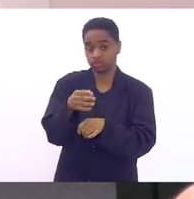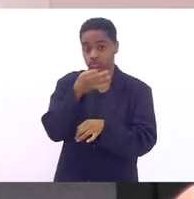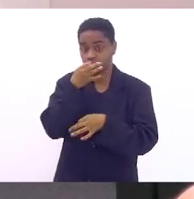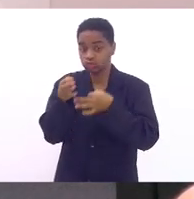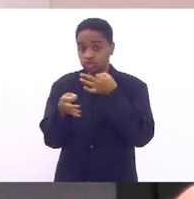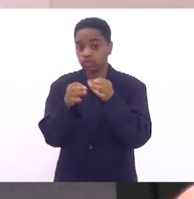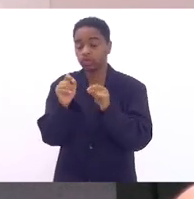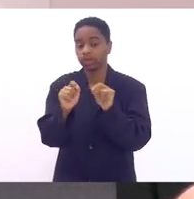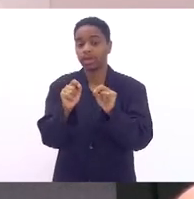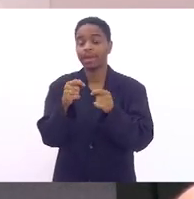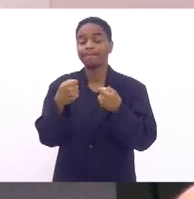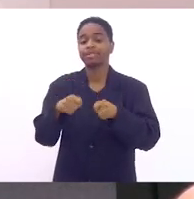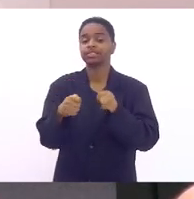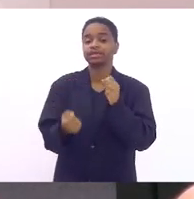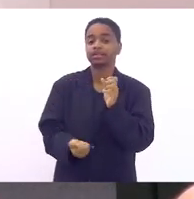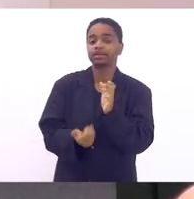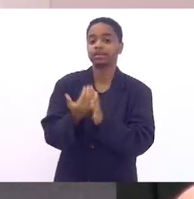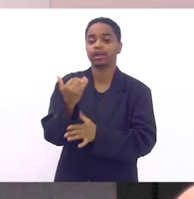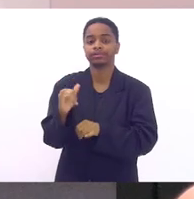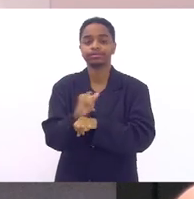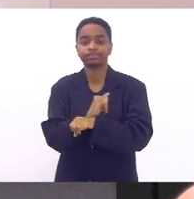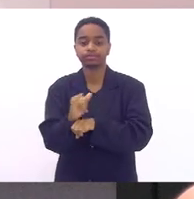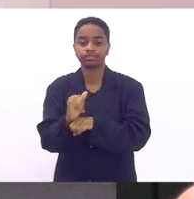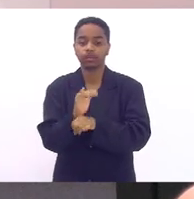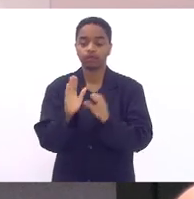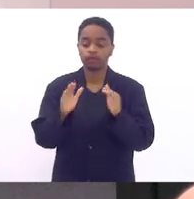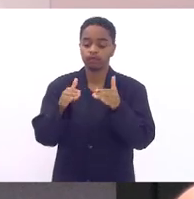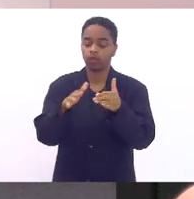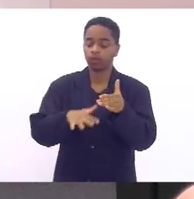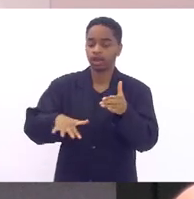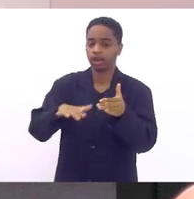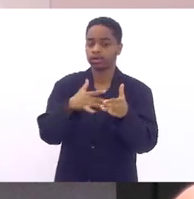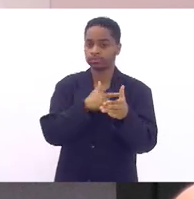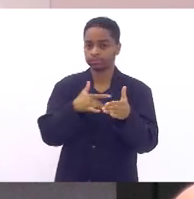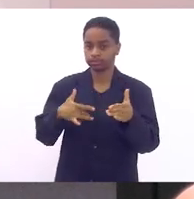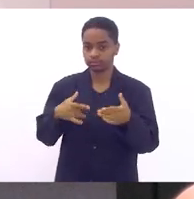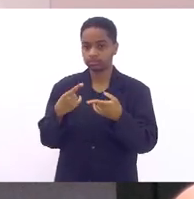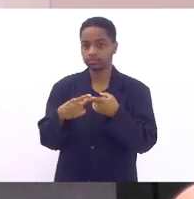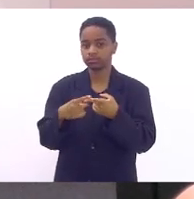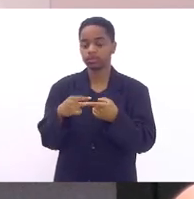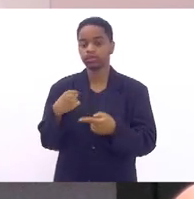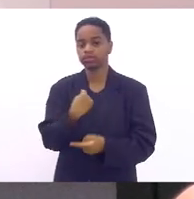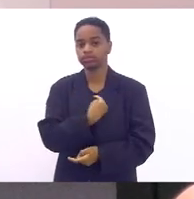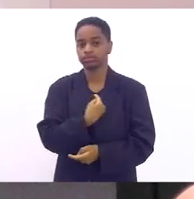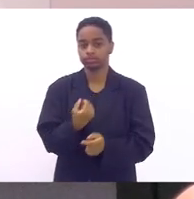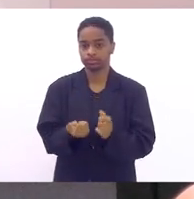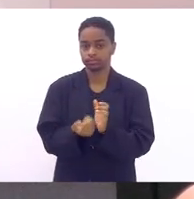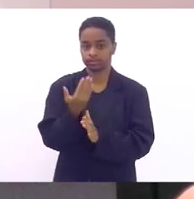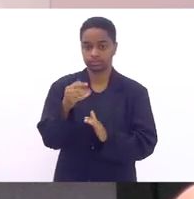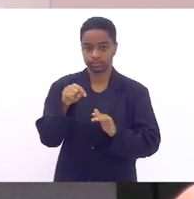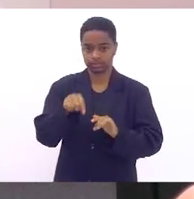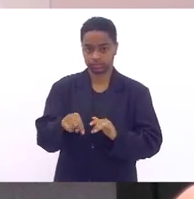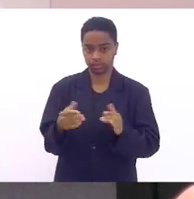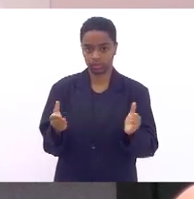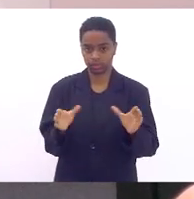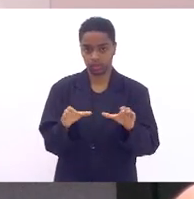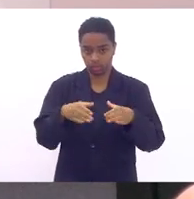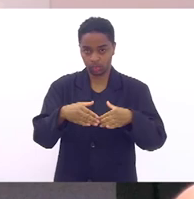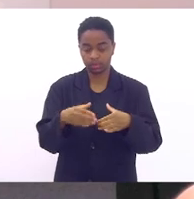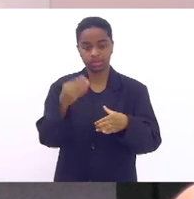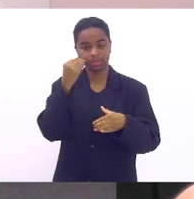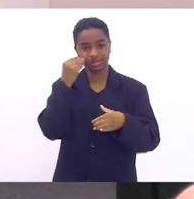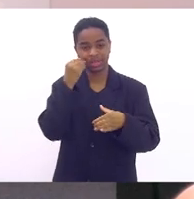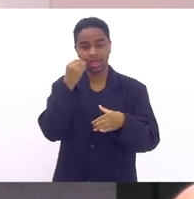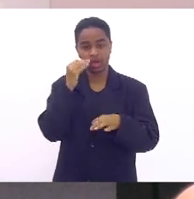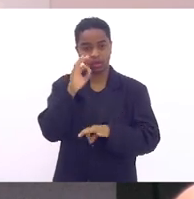criar algum instrumento para o complexo da saúde já que estamos na falando na frente parlamentar para que os primeiro é tirar do